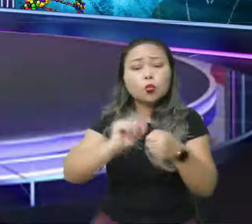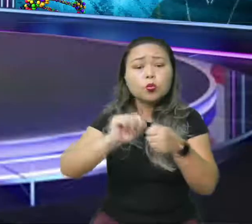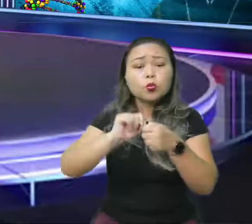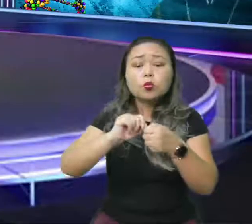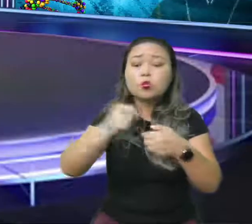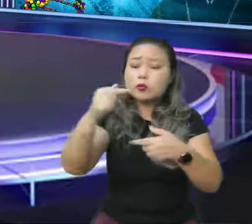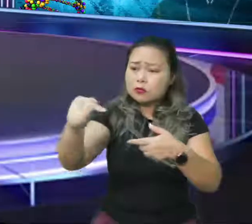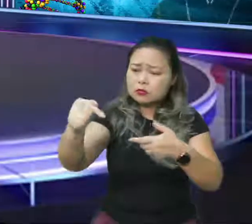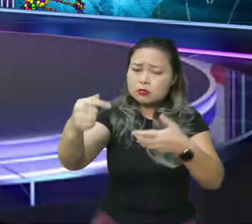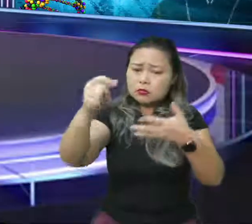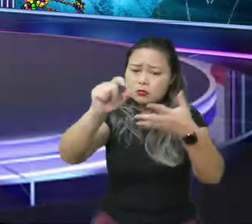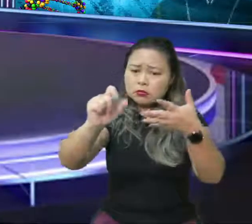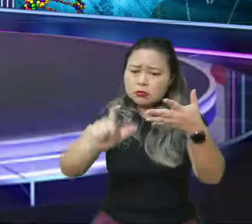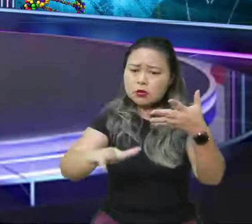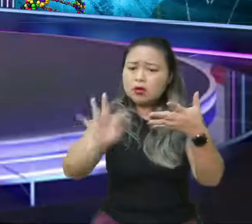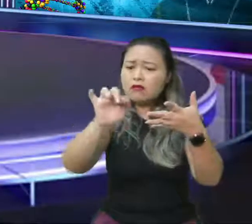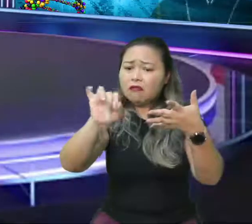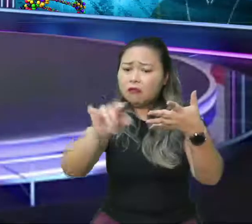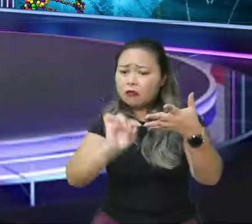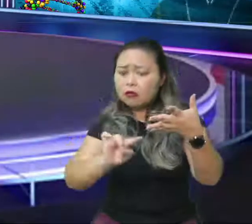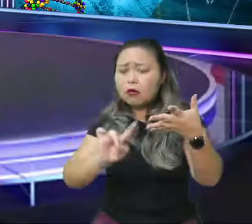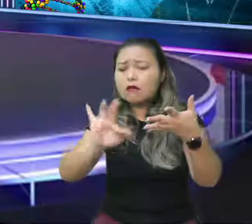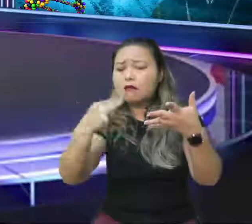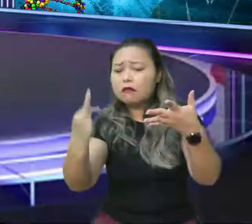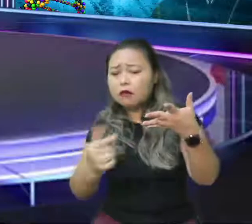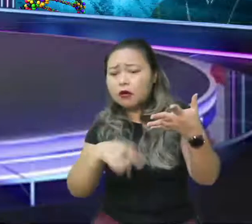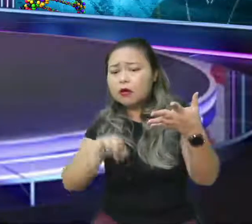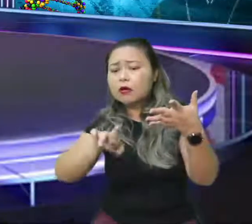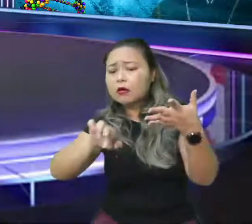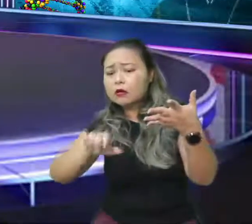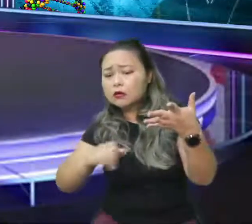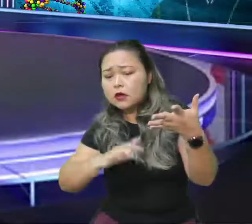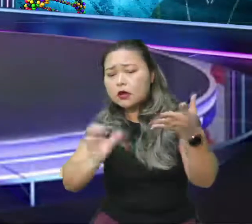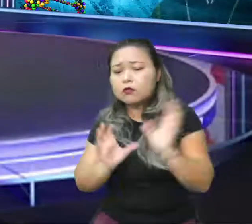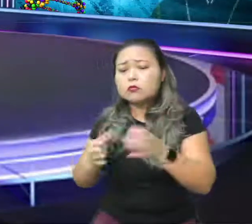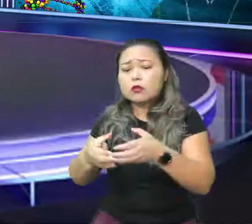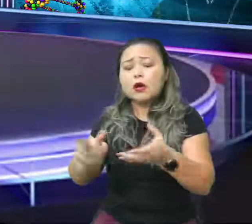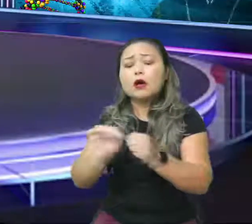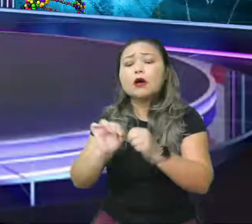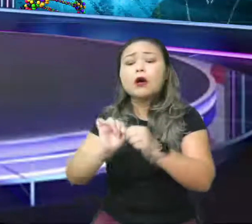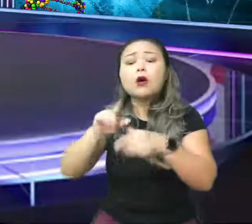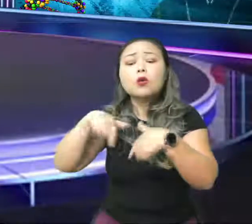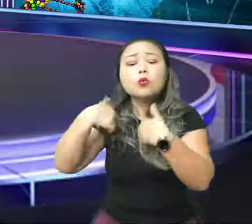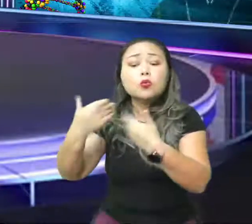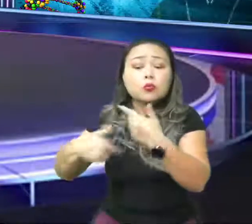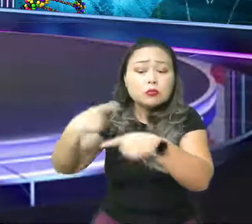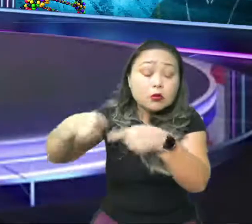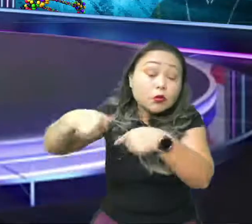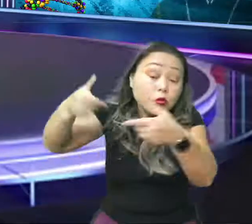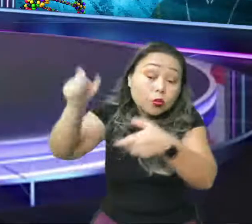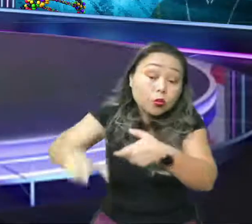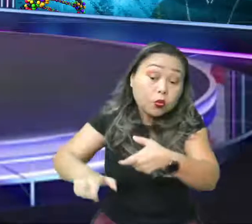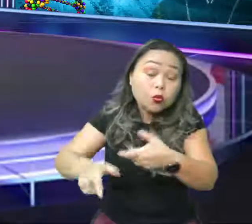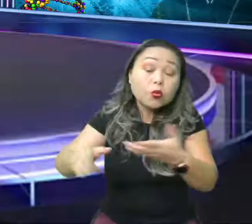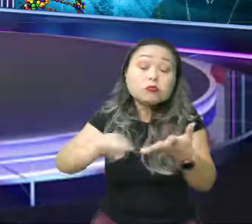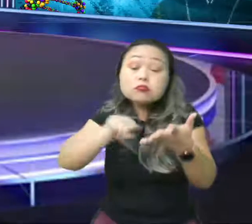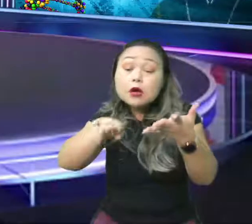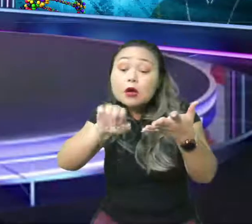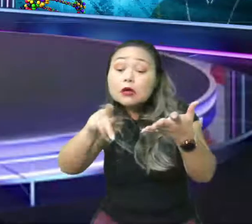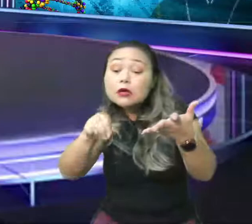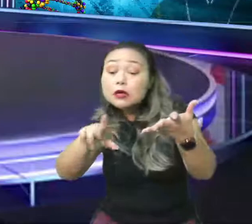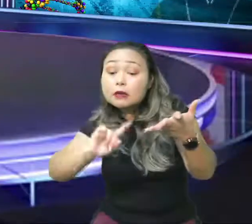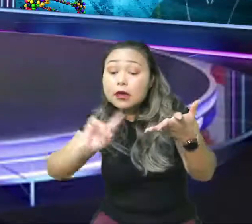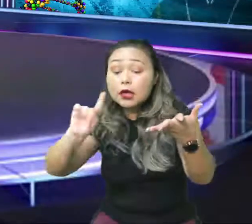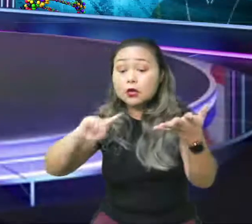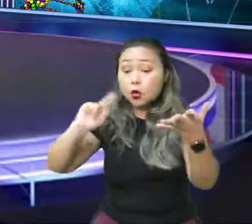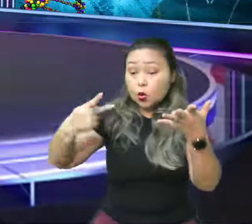7 categorias, reino, filho, classe, ordem, família, gênero e espécie, vão chegar ao que nós somos, uma espécie, a espécie